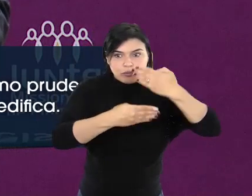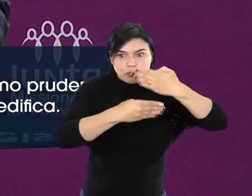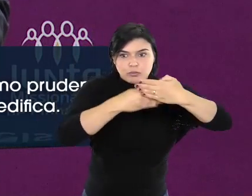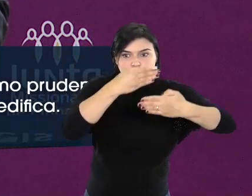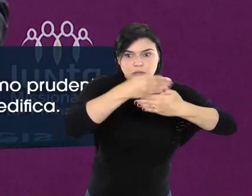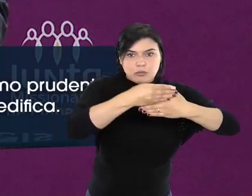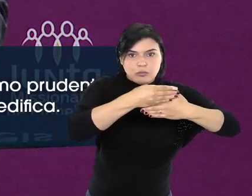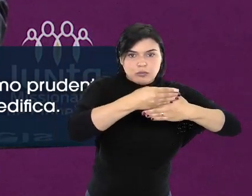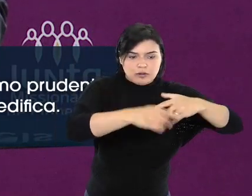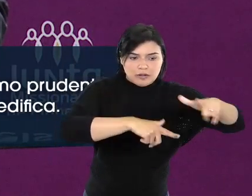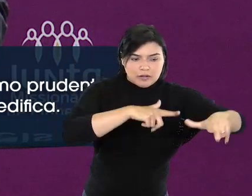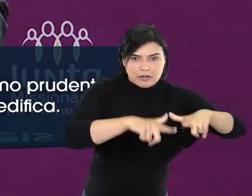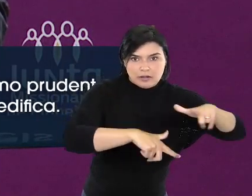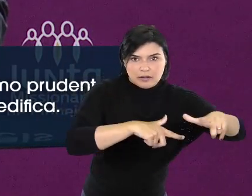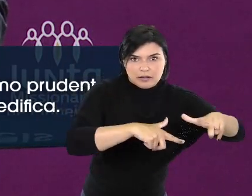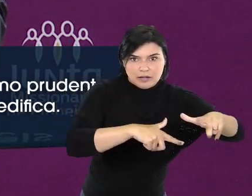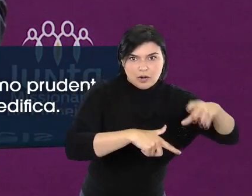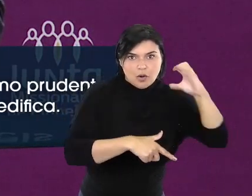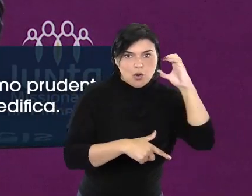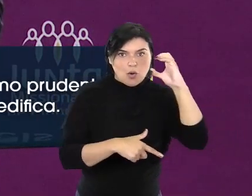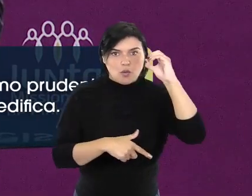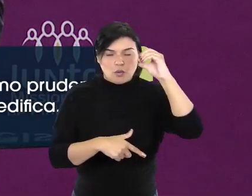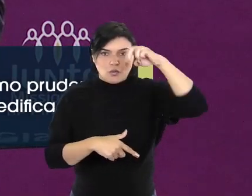então grife essa palavra Construtor